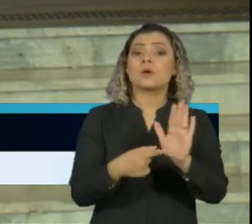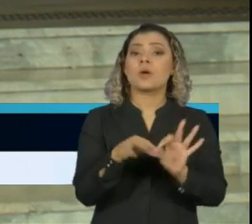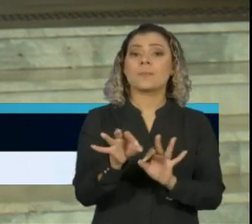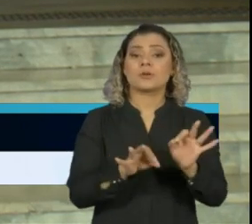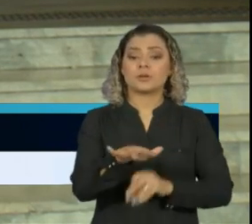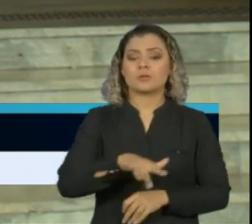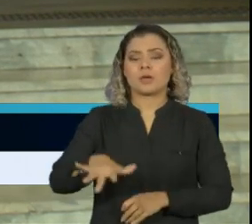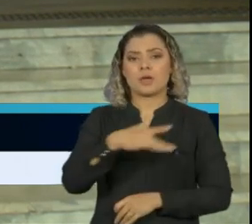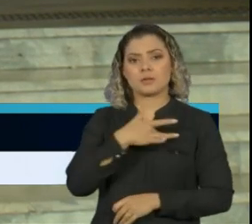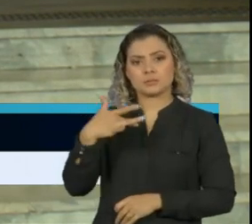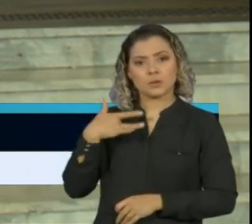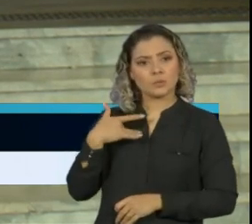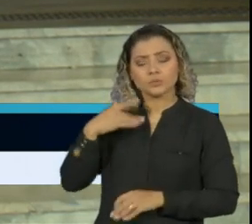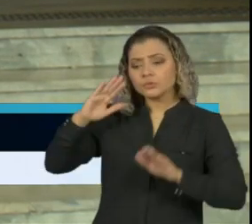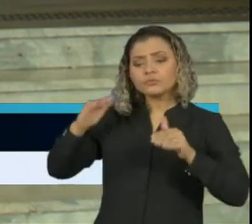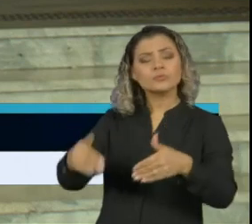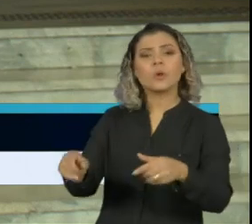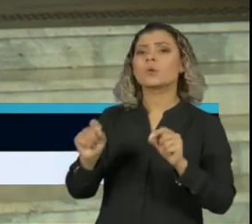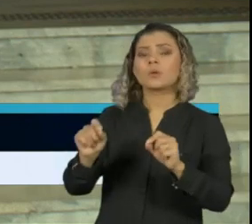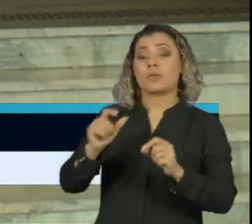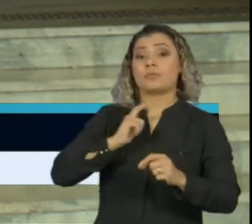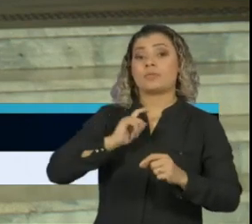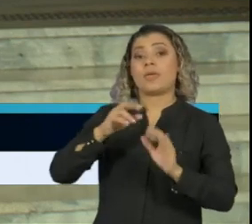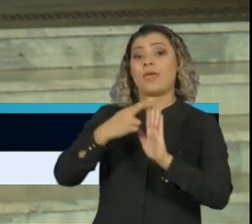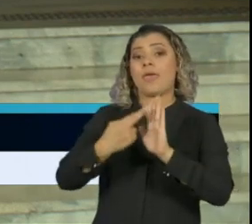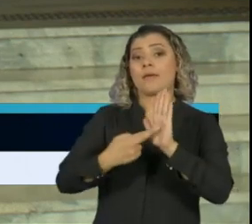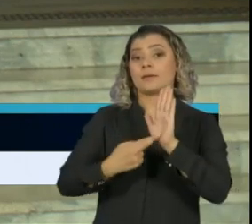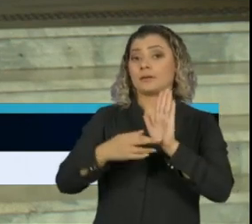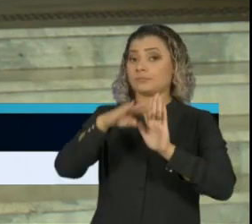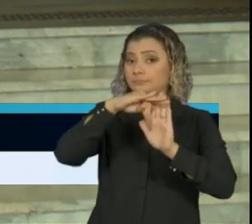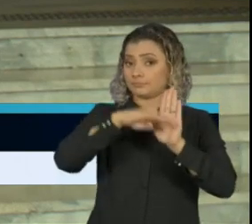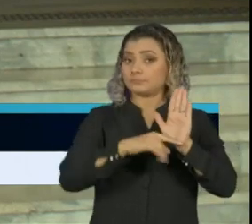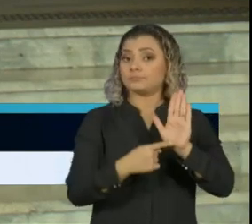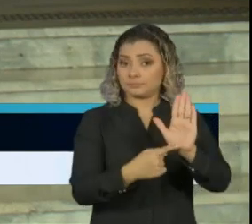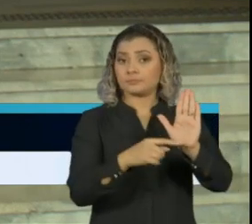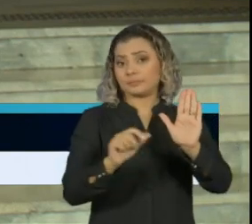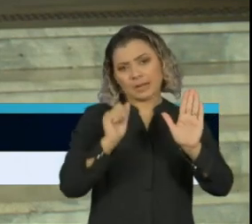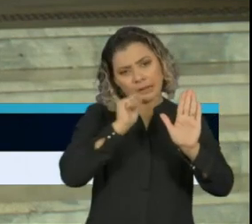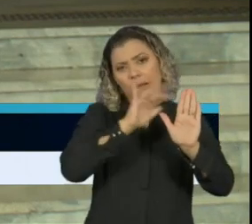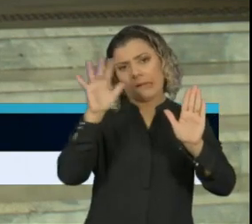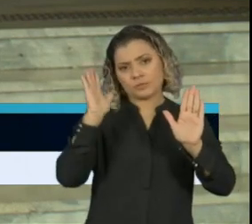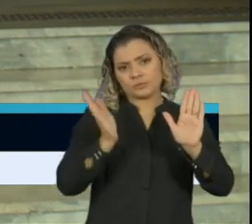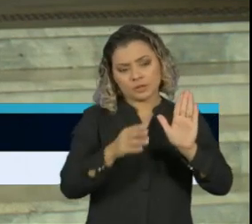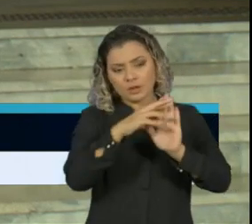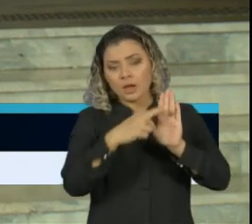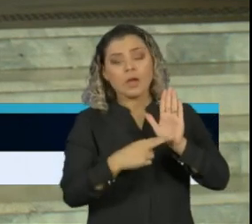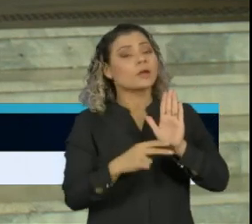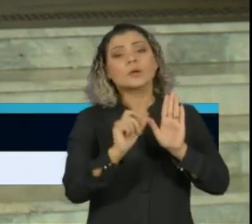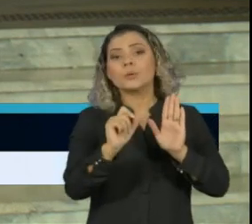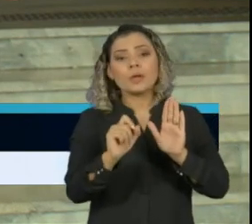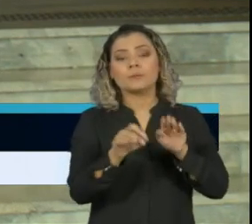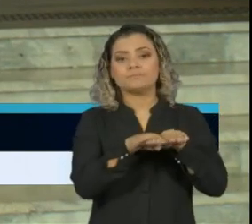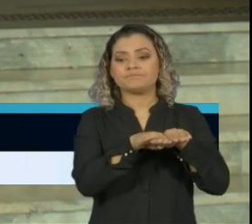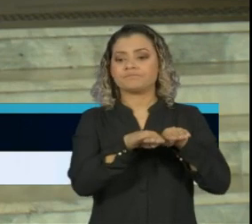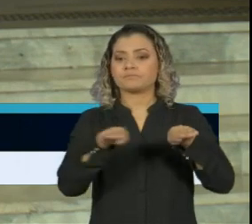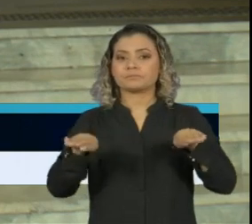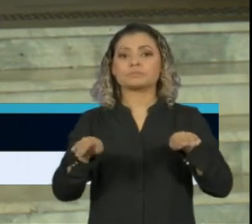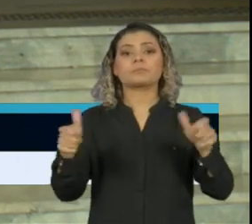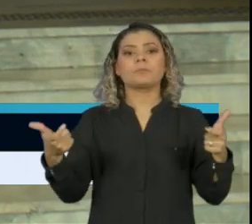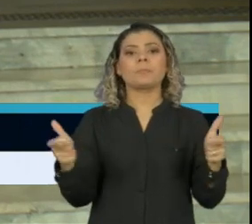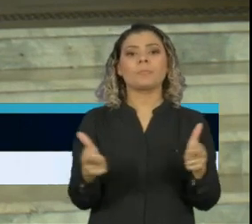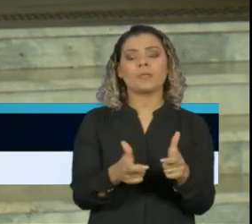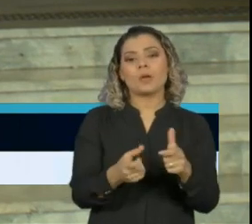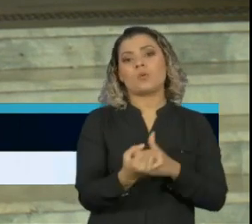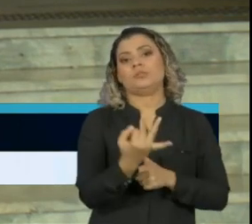de saúde, está baseado em alguns critérios muito claros. Primeiro, a estabilidade e o declínio do número